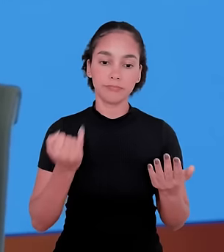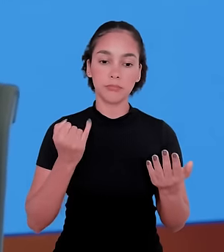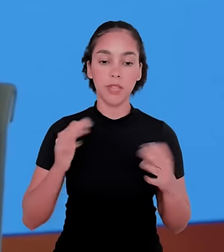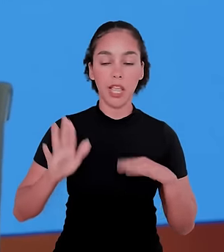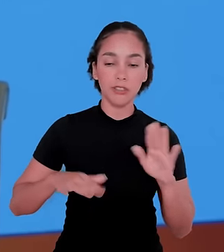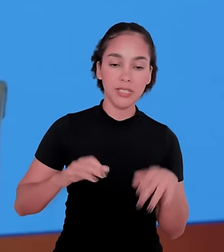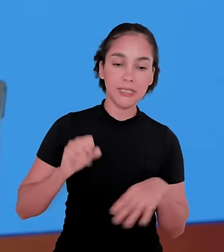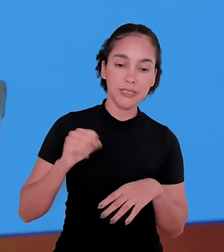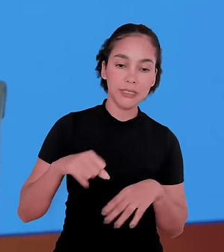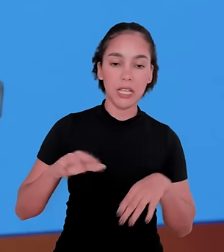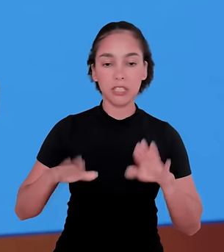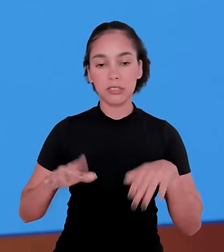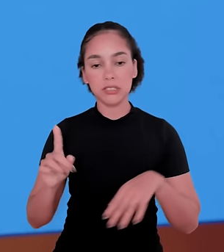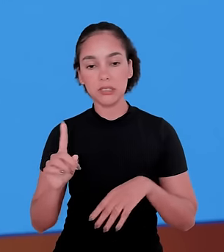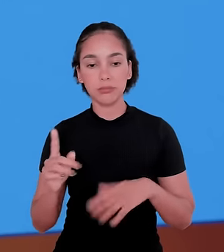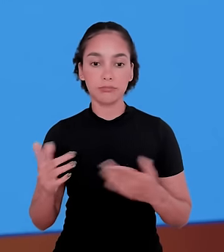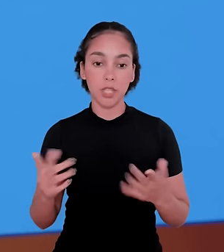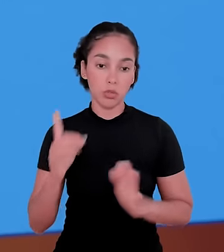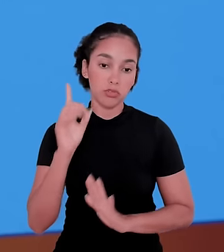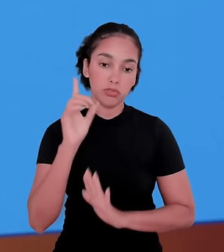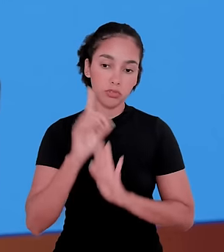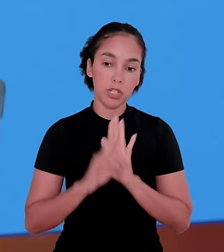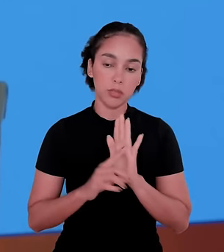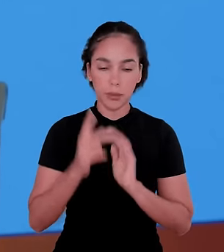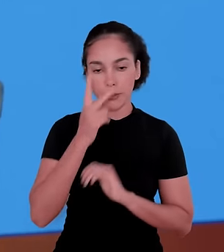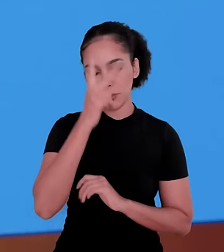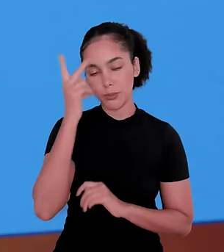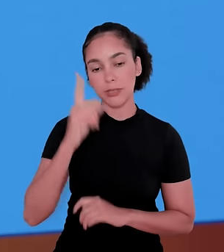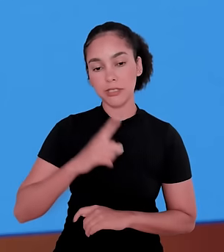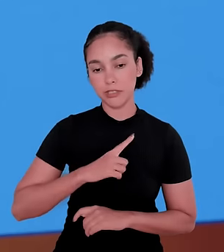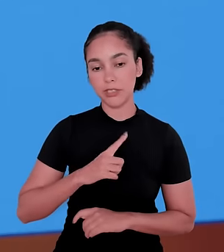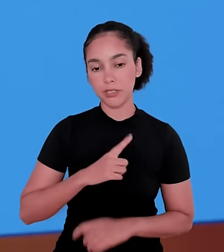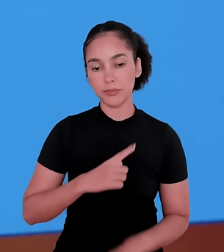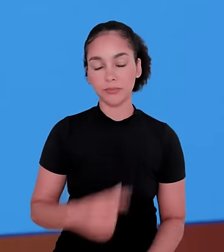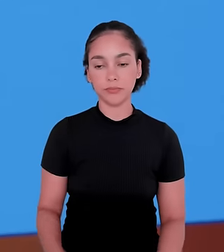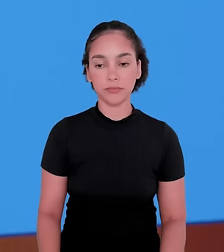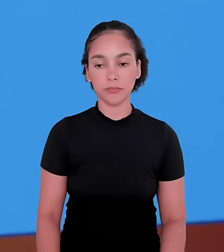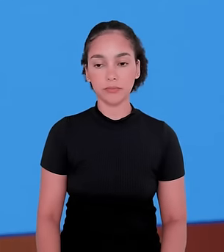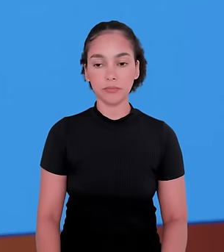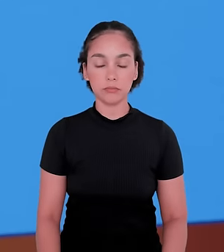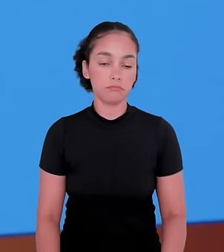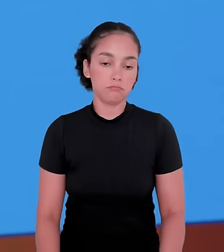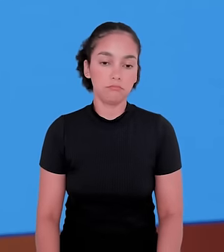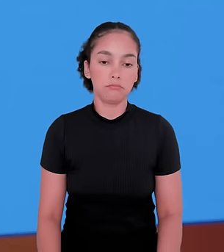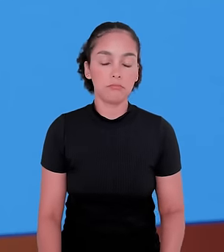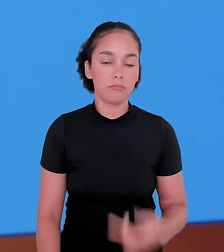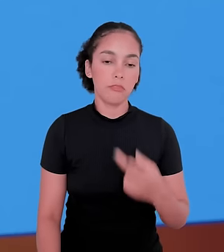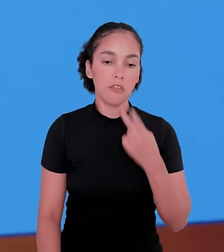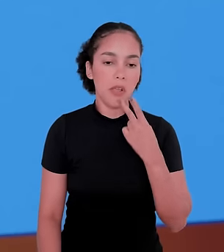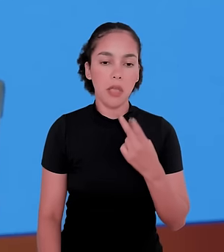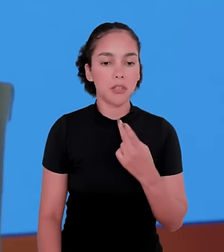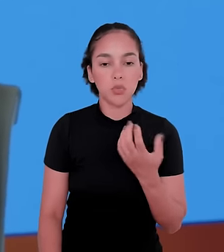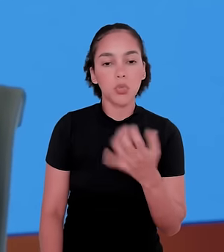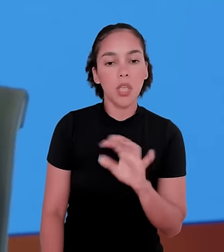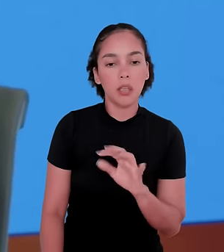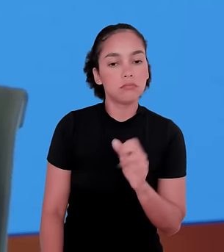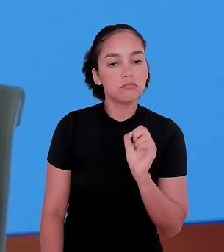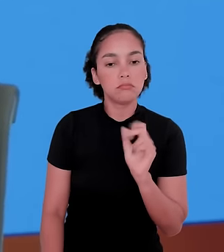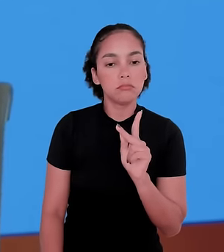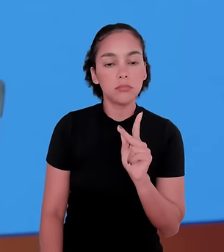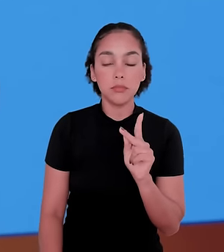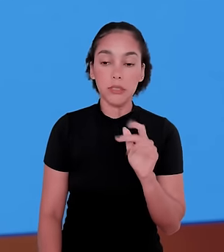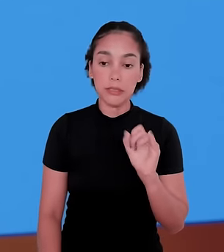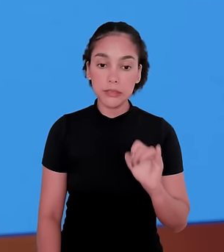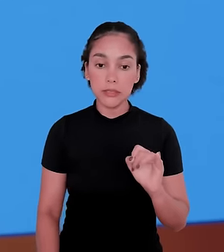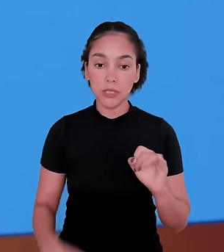casos sim em alguns casos não mas é o direito que as pessoas têm de de se opor tá e se tiver